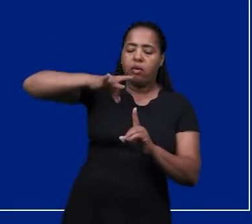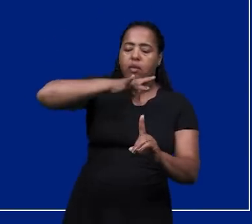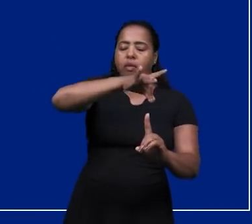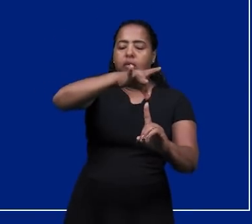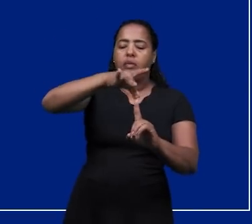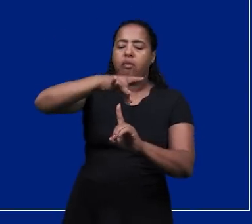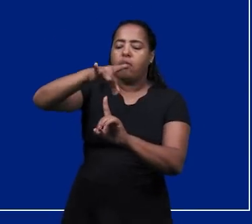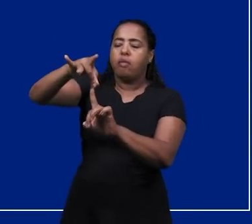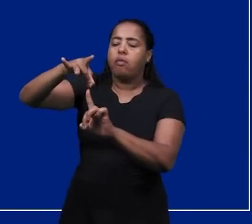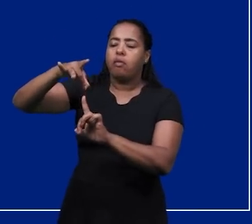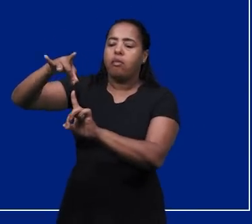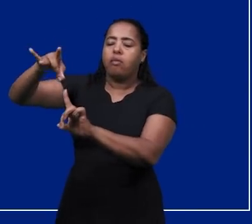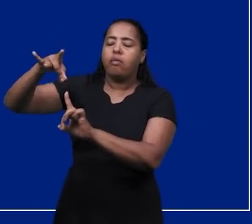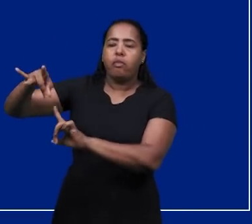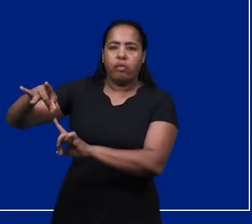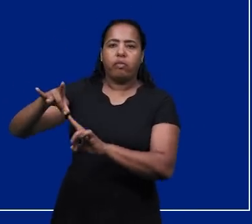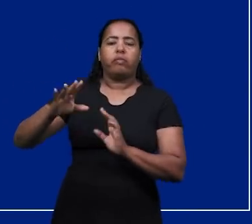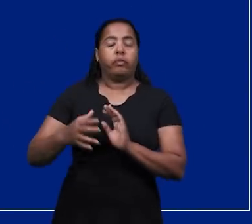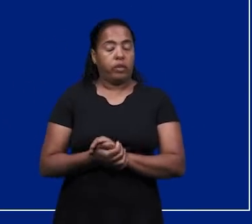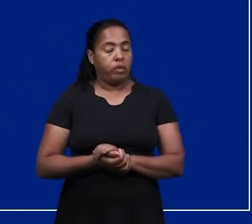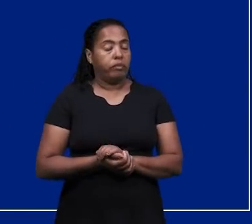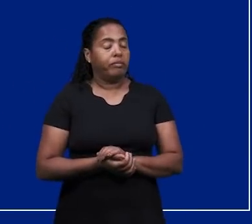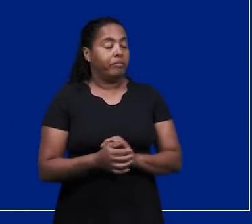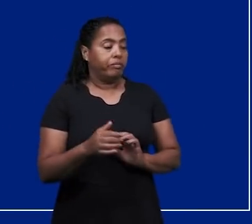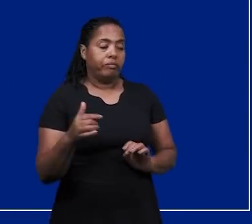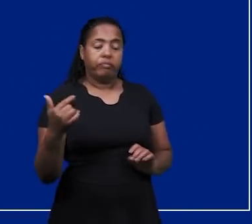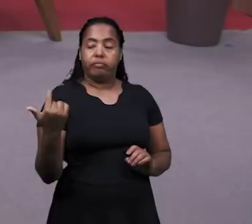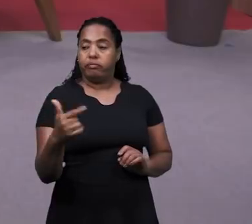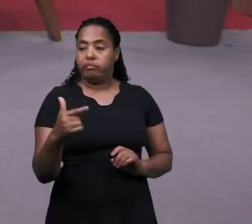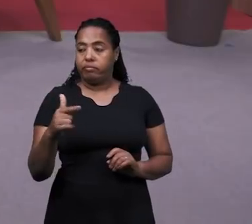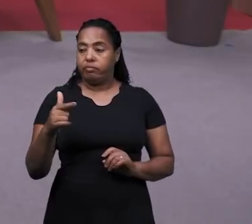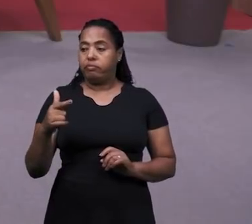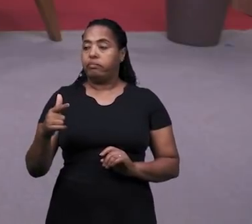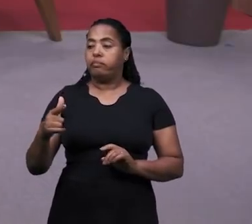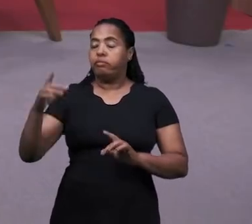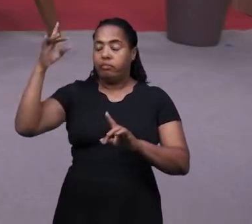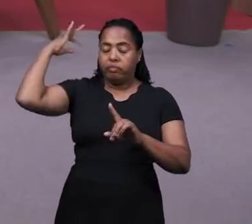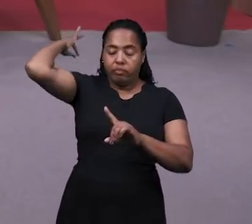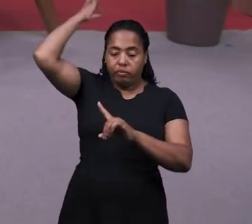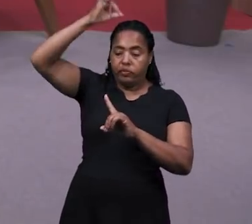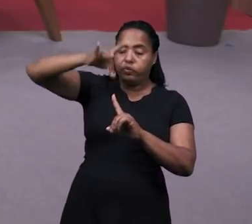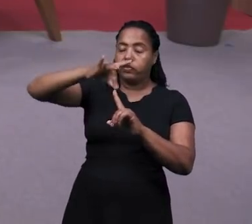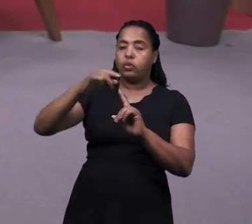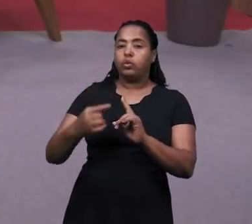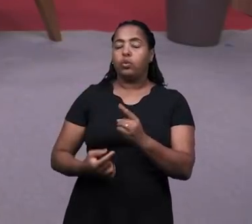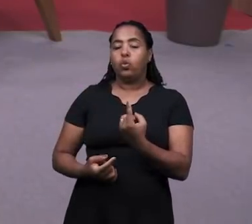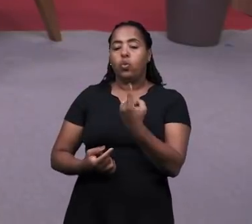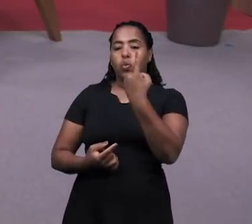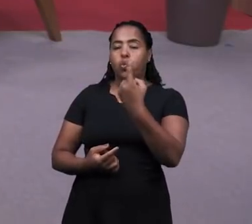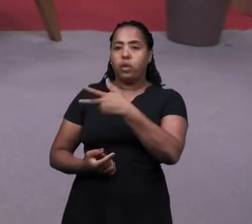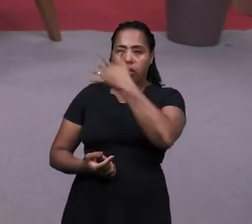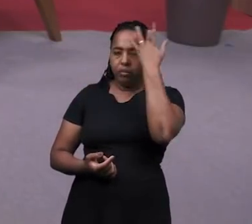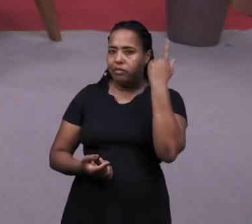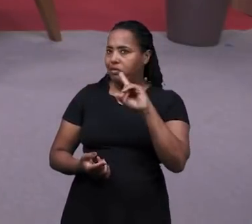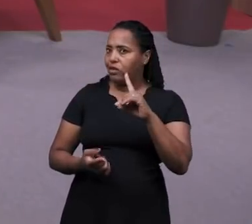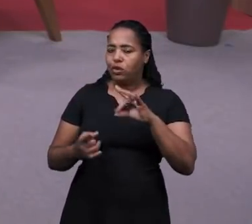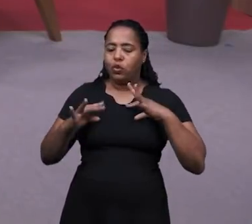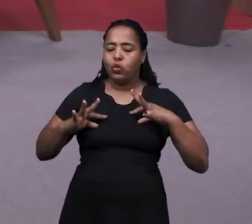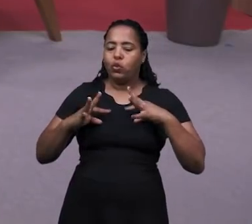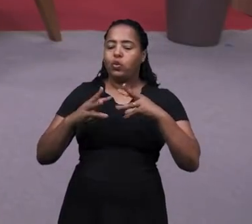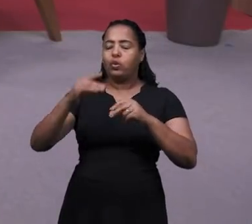concedia que falassem. Agora não havia o pouso do Espírito Santo sobre uma pessoa, mas todos foram cheios. O Espírito Santo